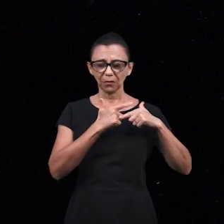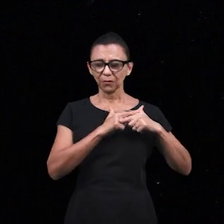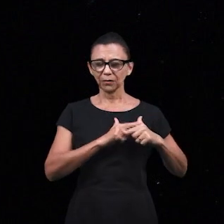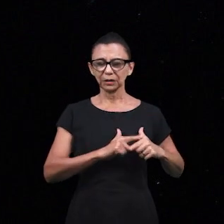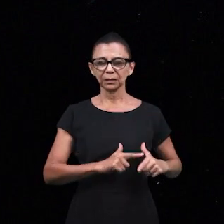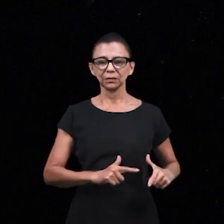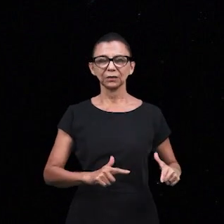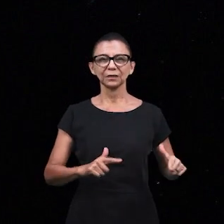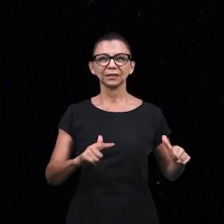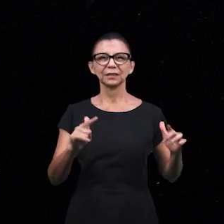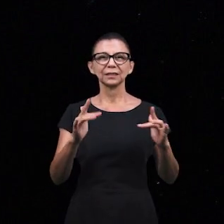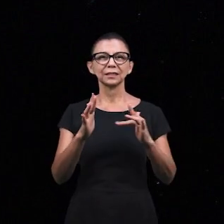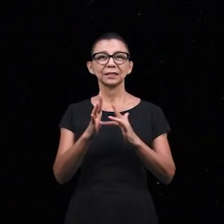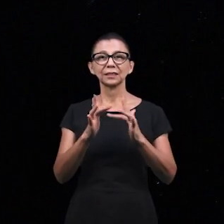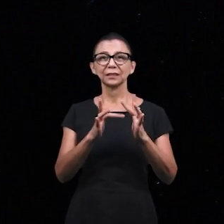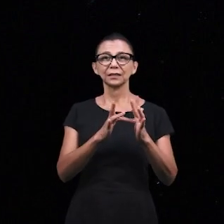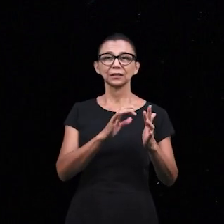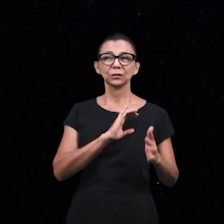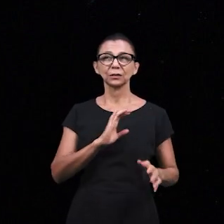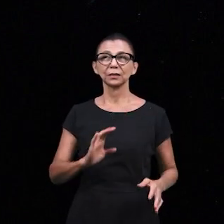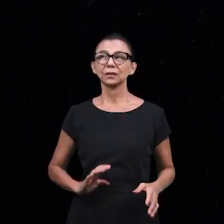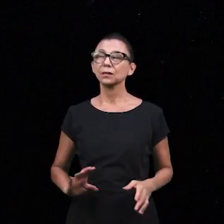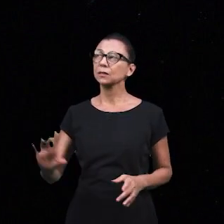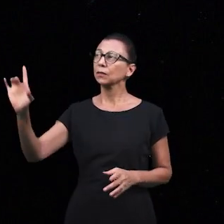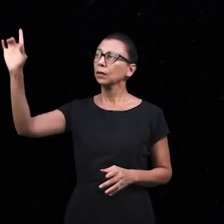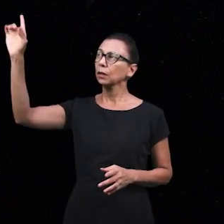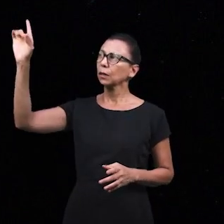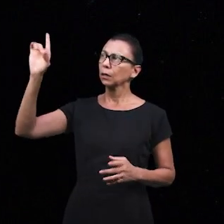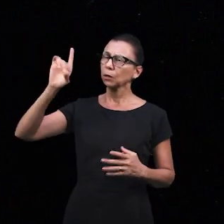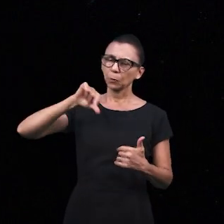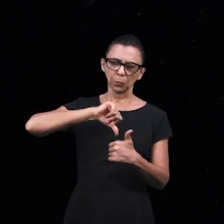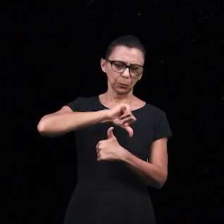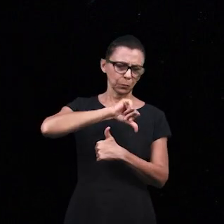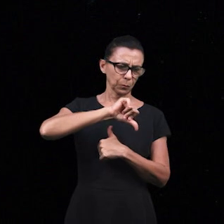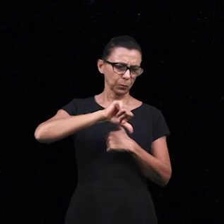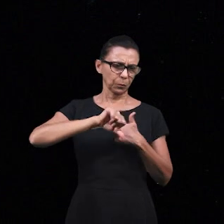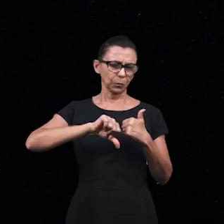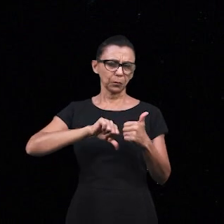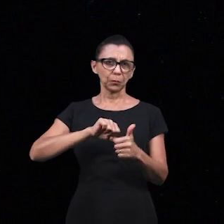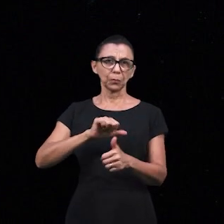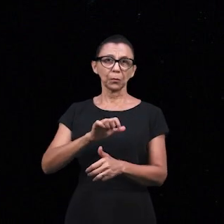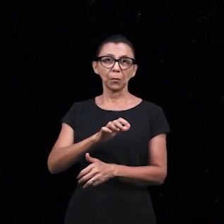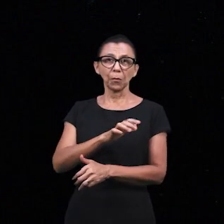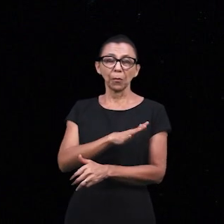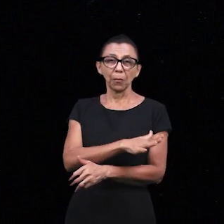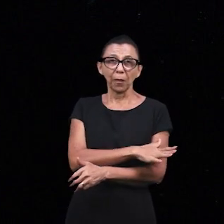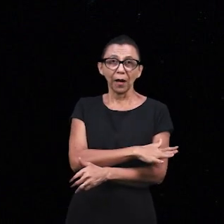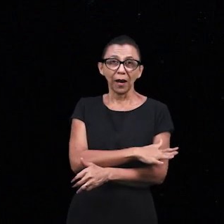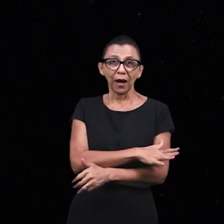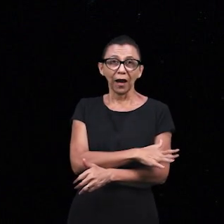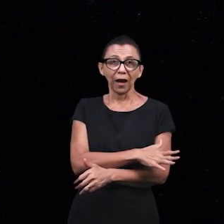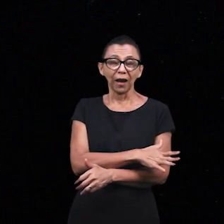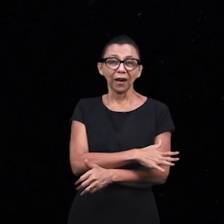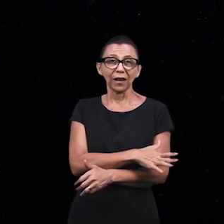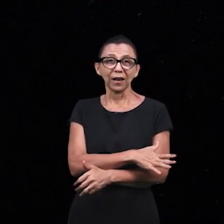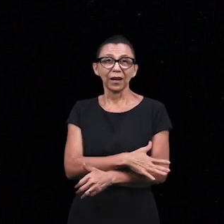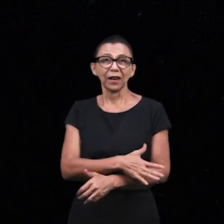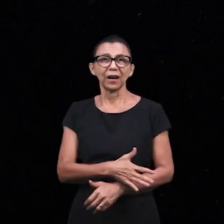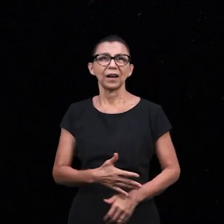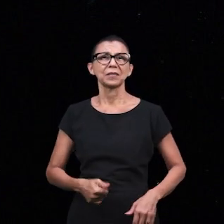vazia, Jesus Cristo transformou. Não tinha